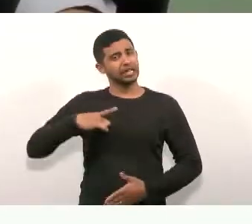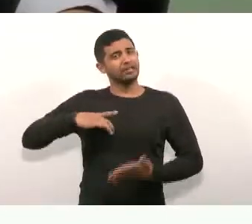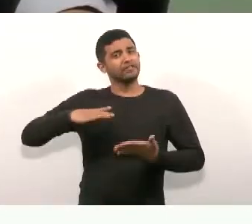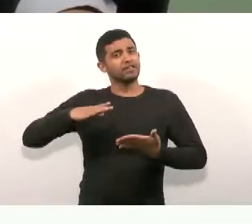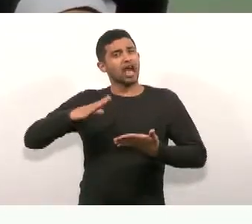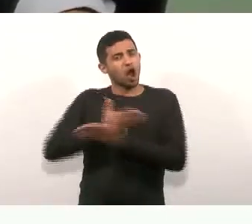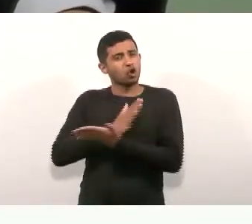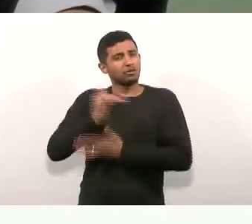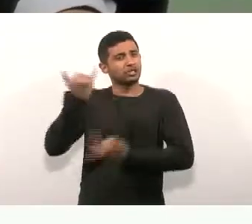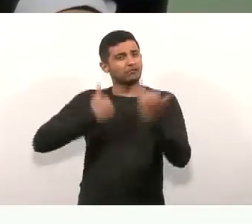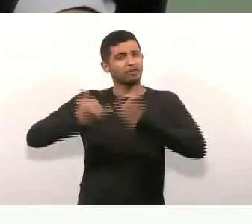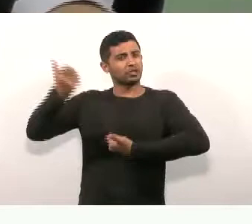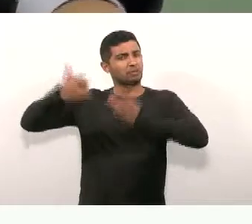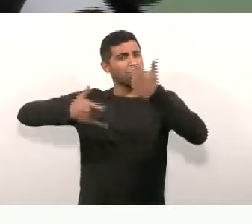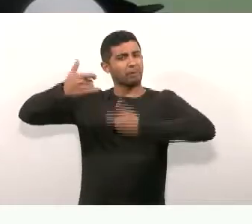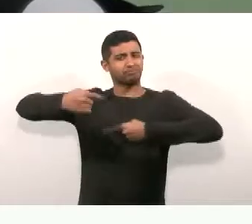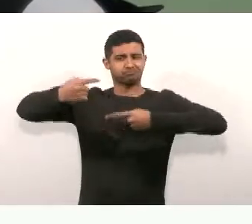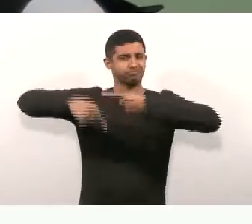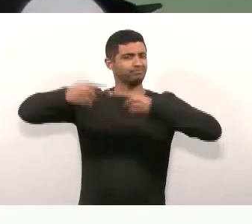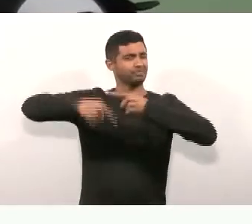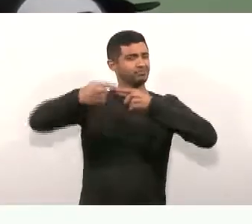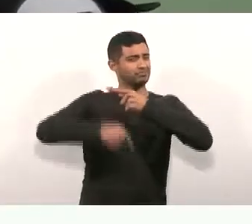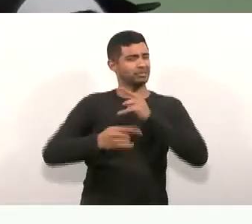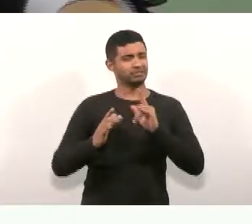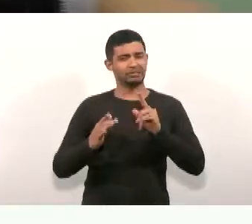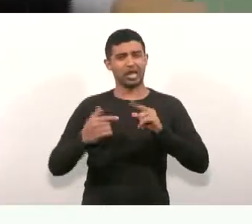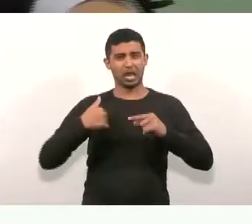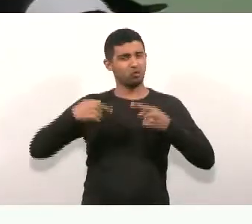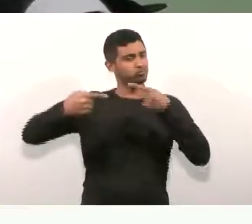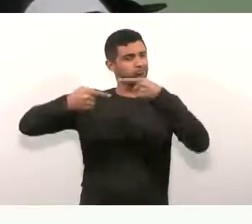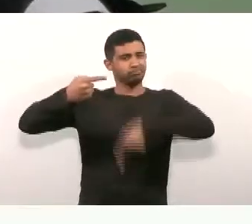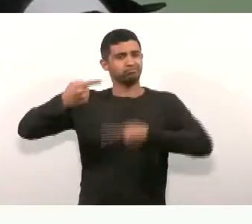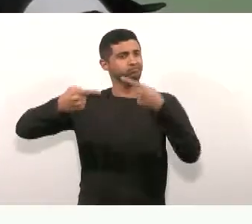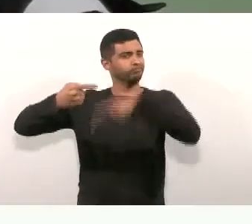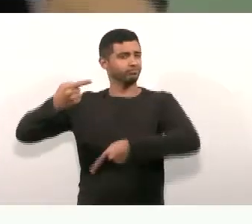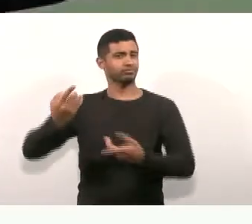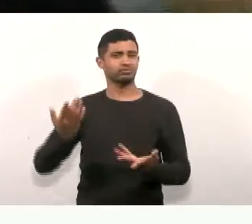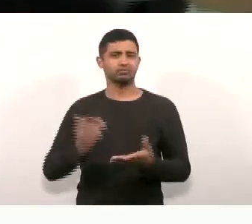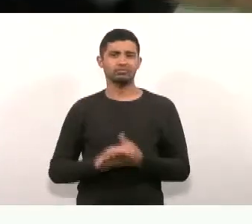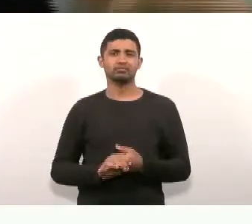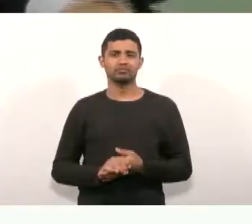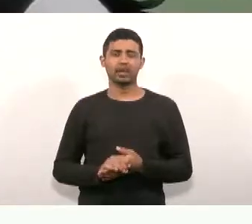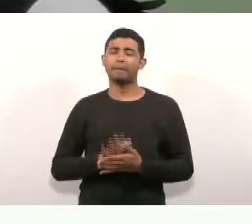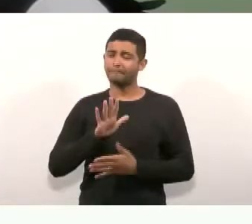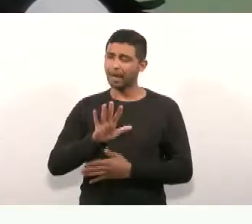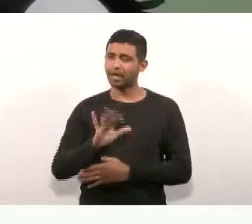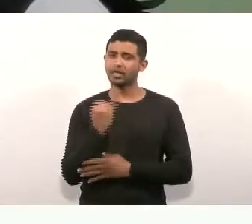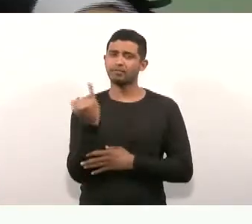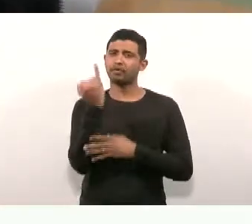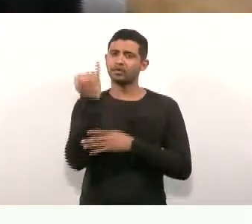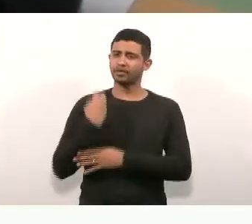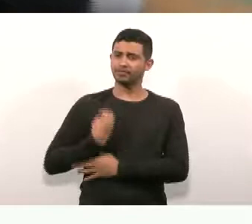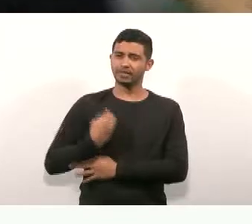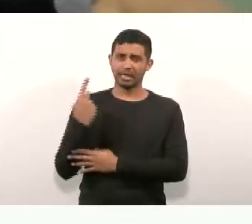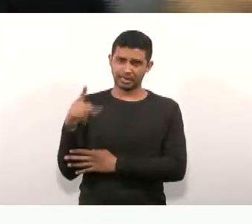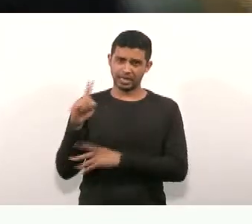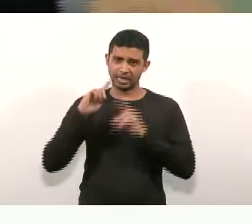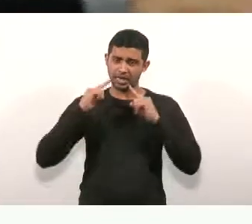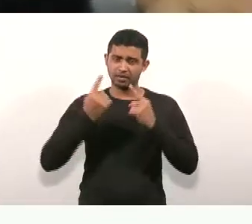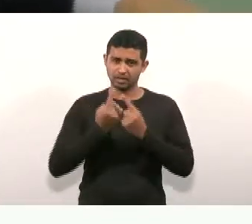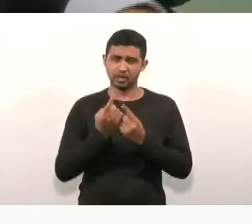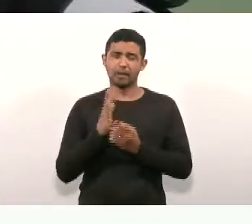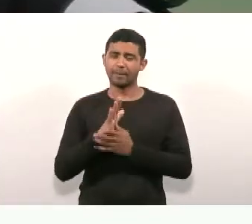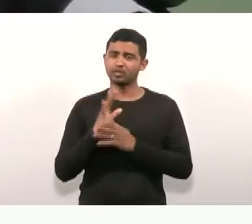conteúdo, quero aqui dizer que o secretário foi, enfim, importante a presença dele na audiência, mas